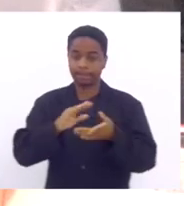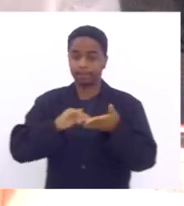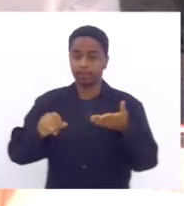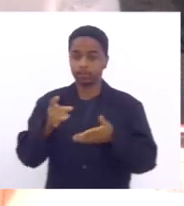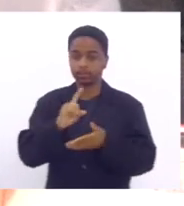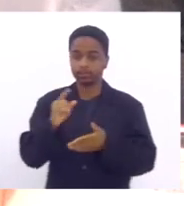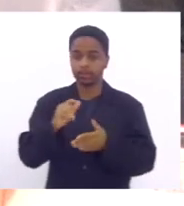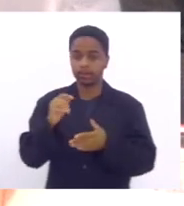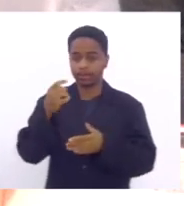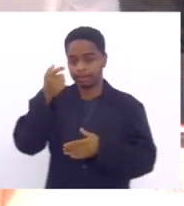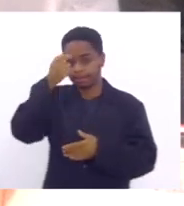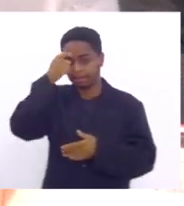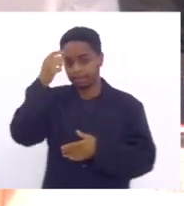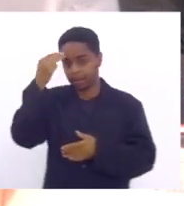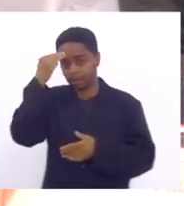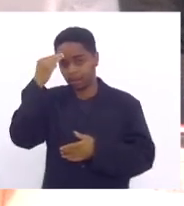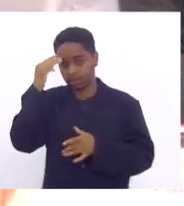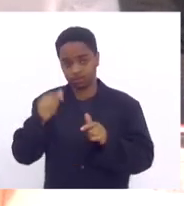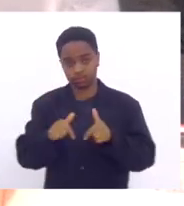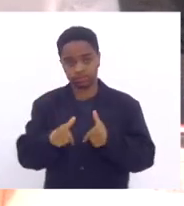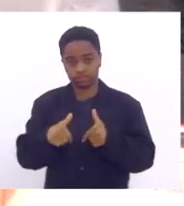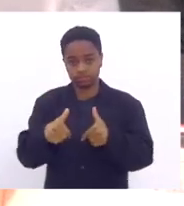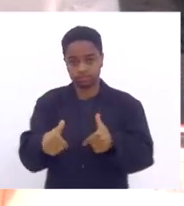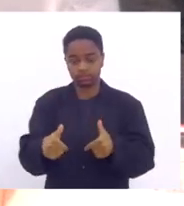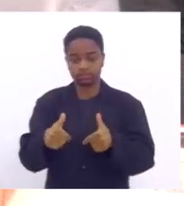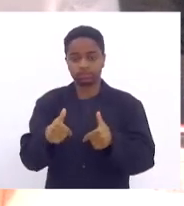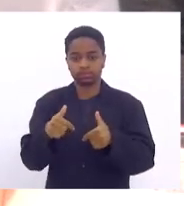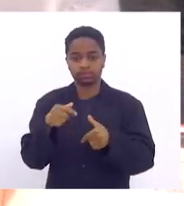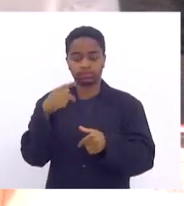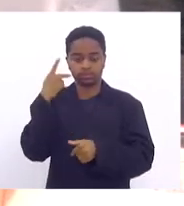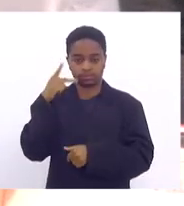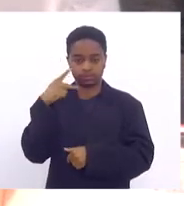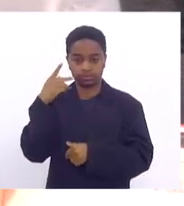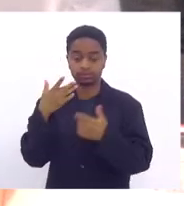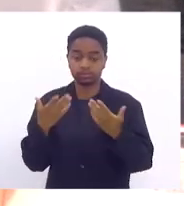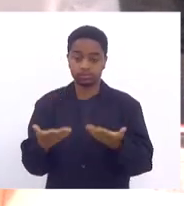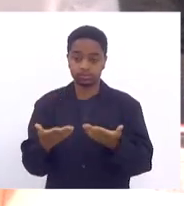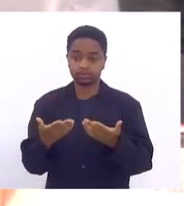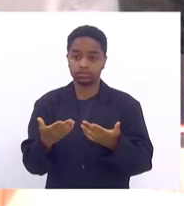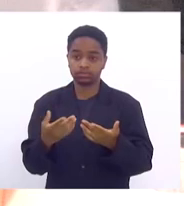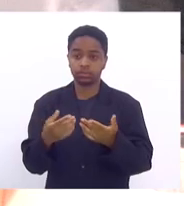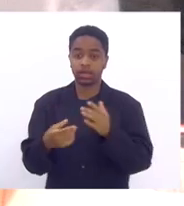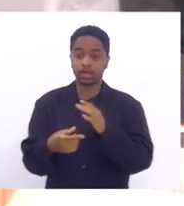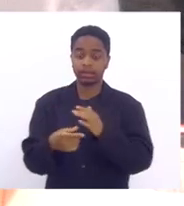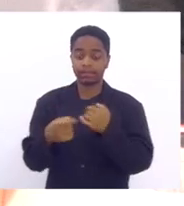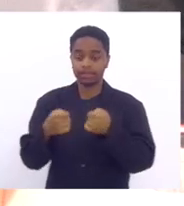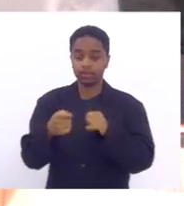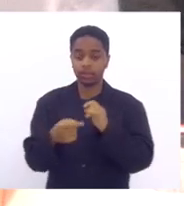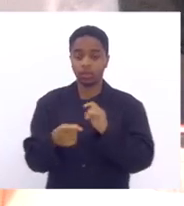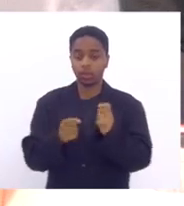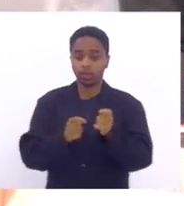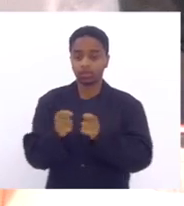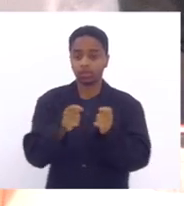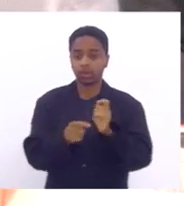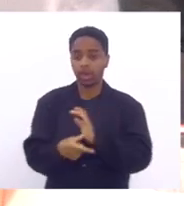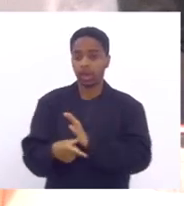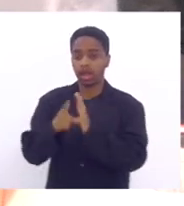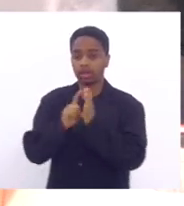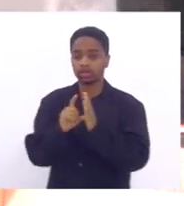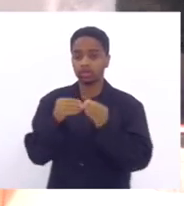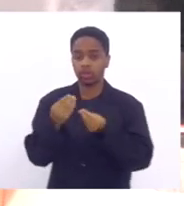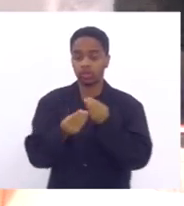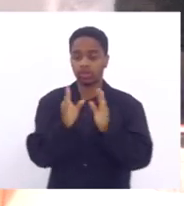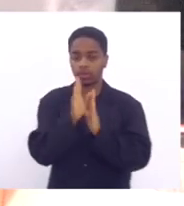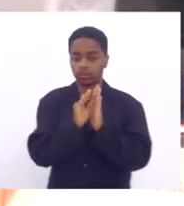assim essa memória da atividade parlamentar e essa memória do Parlamento então ao invés de um controle prévio de um controle prévio de conteúdo Se